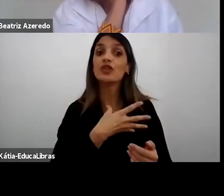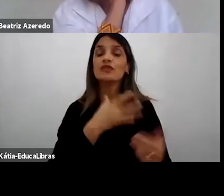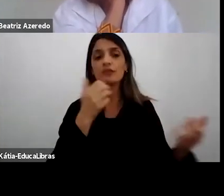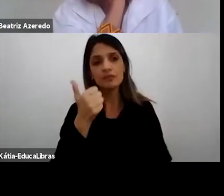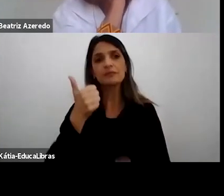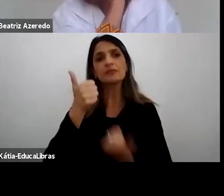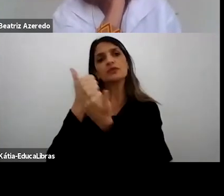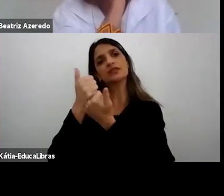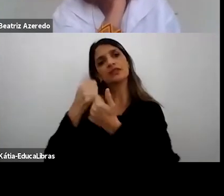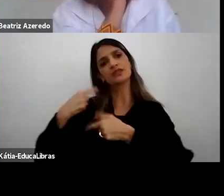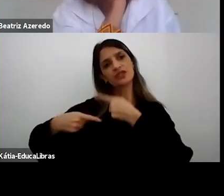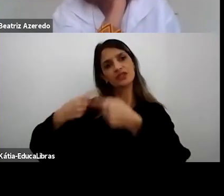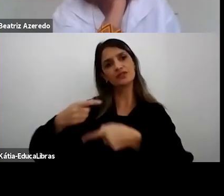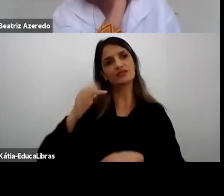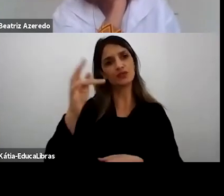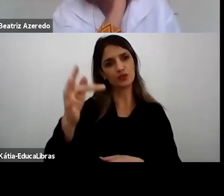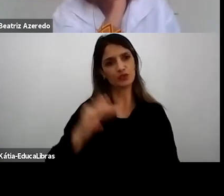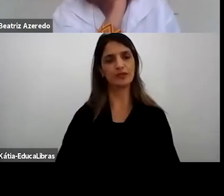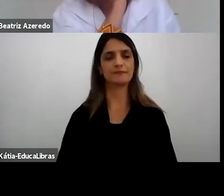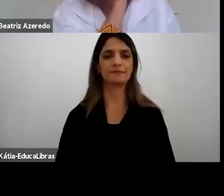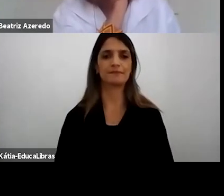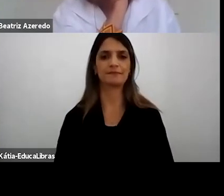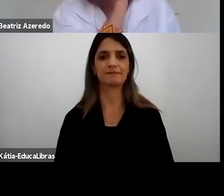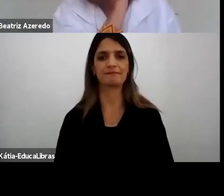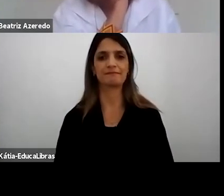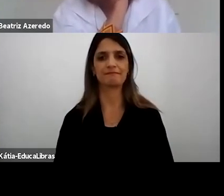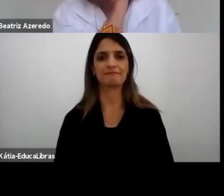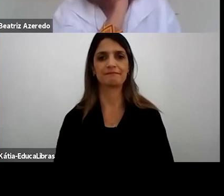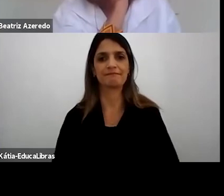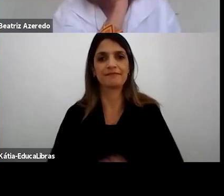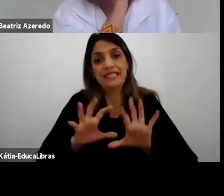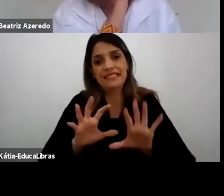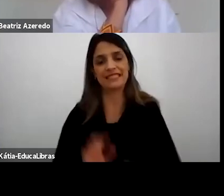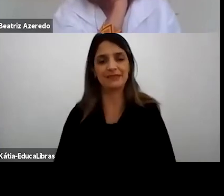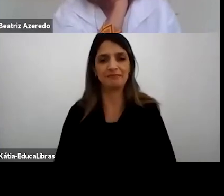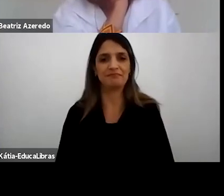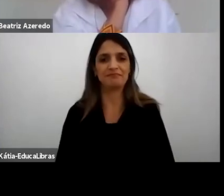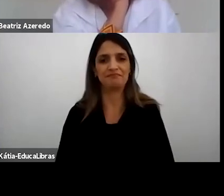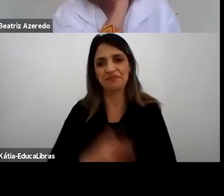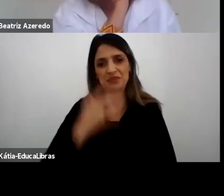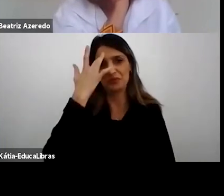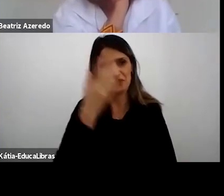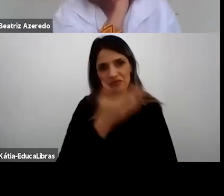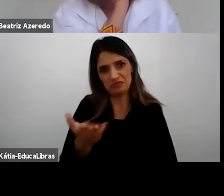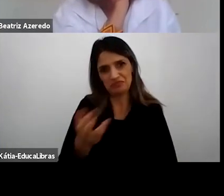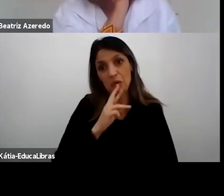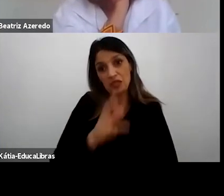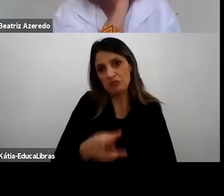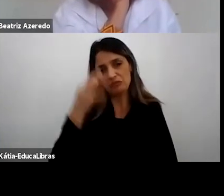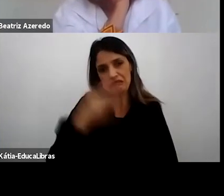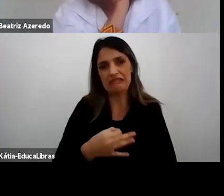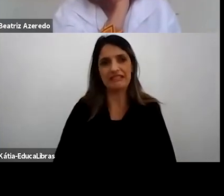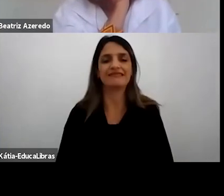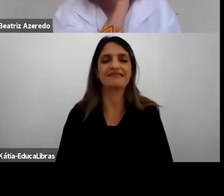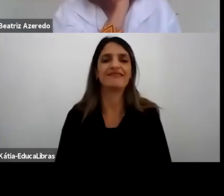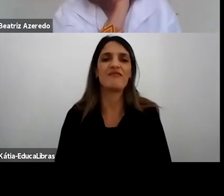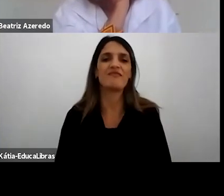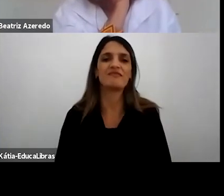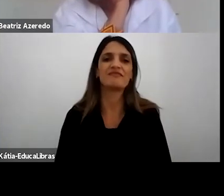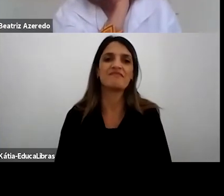da doação. Não sei se eu explorei aí o que você queria, Joana. Tá ótimo.